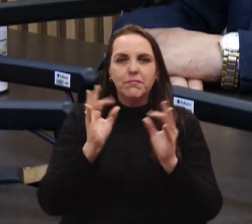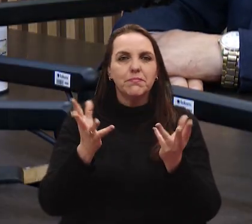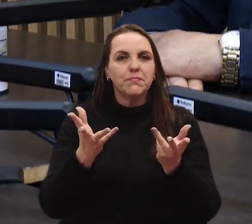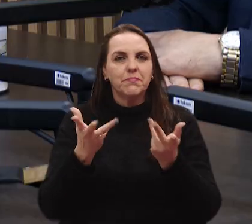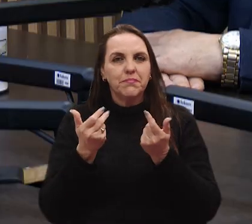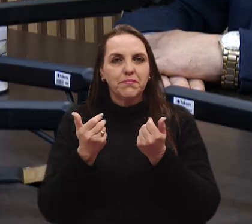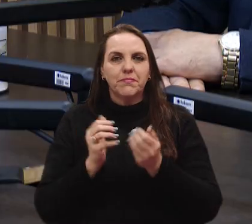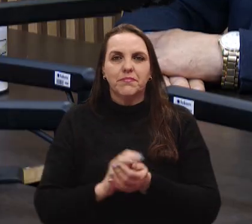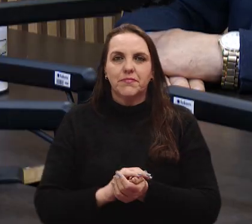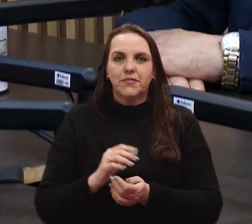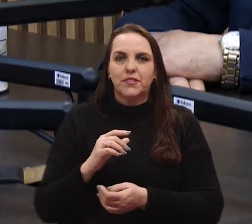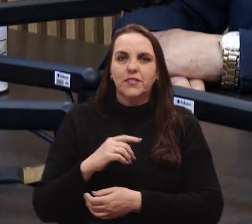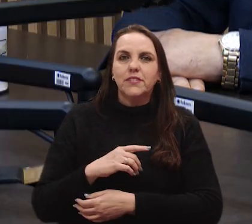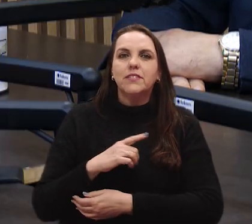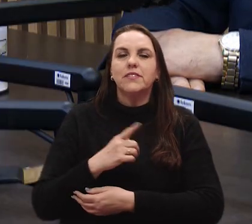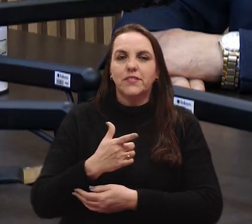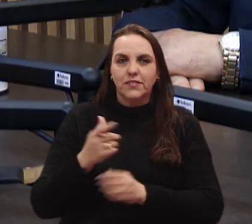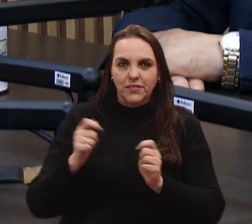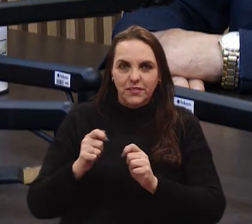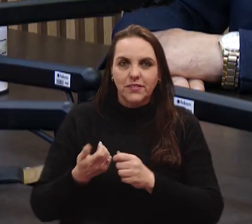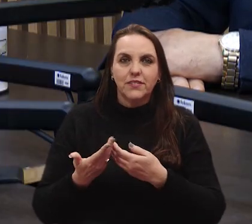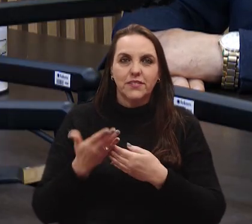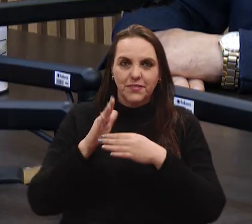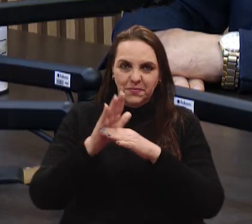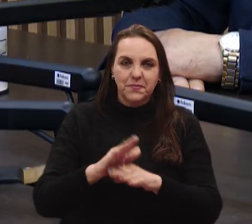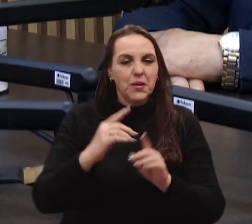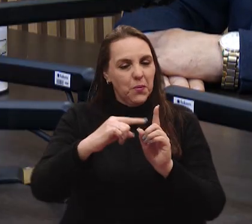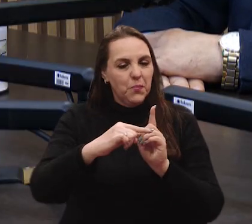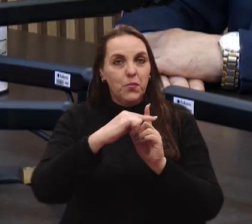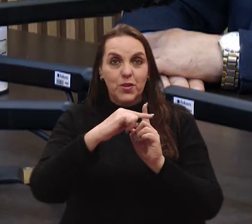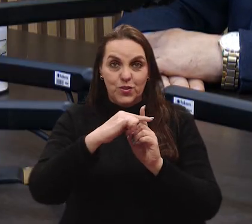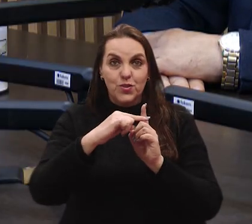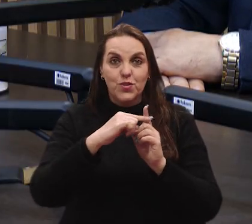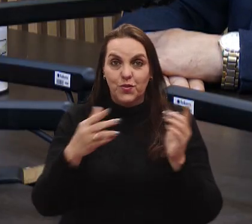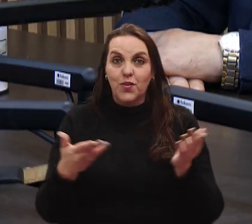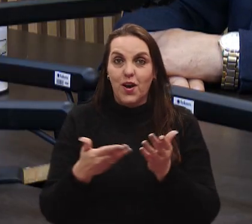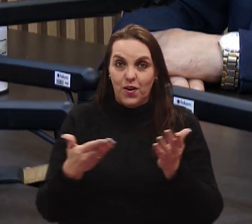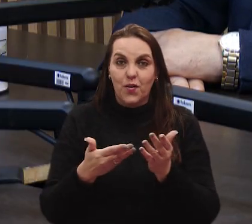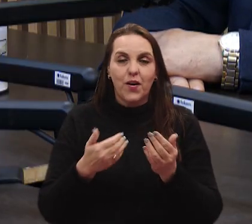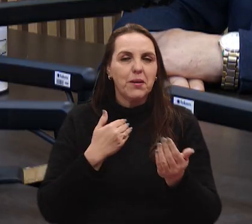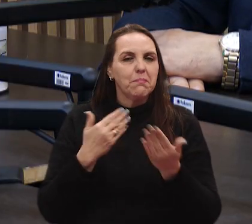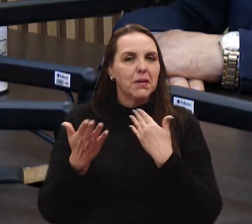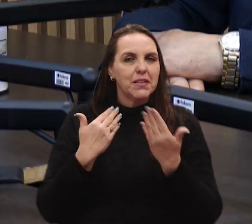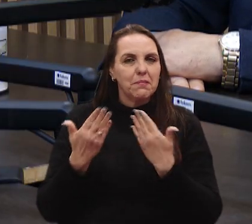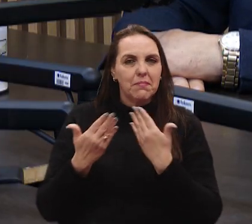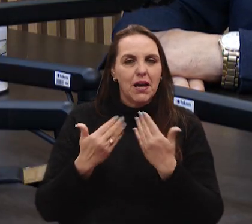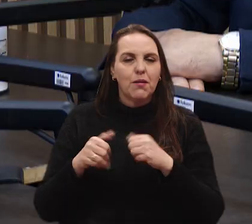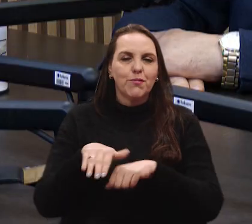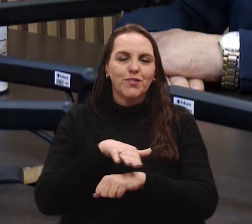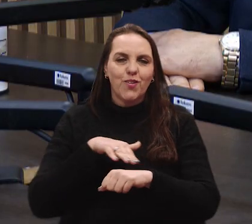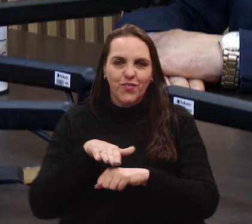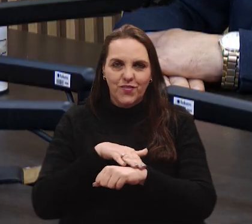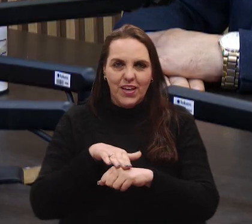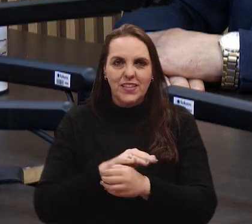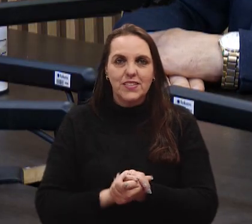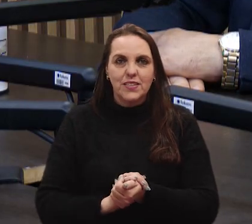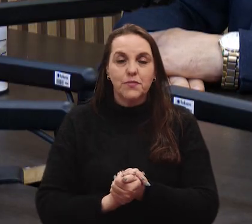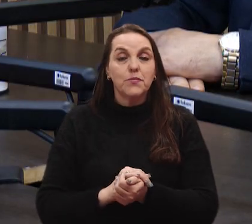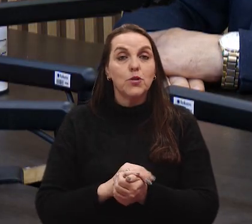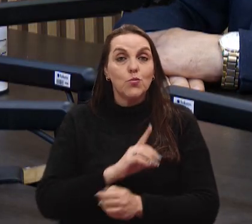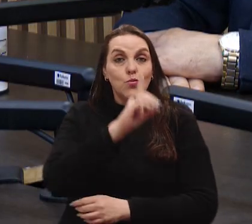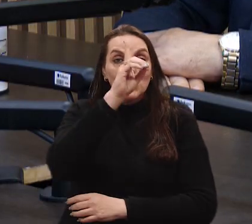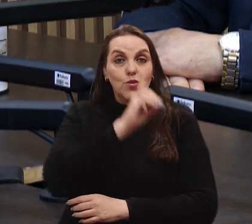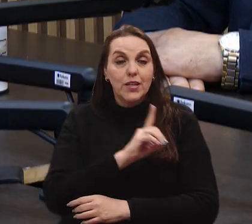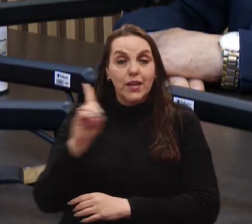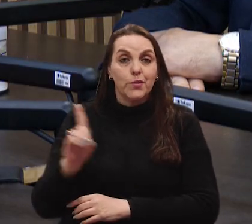maravilhoso, e espero que nós possamos contribuir positivamente, né, nesse bate-papo, nessa conversa, porque direito